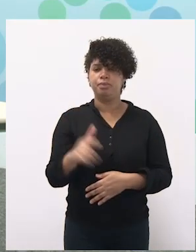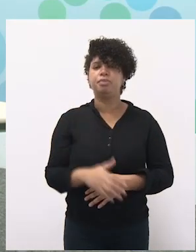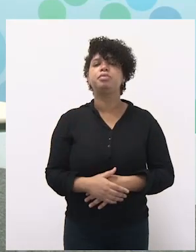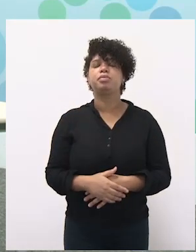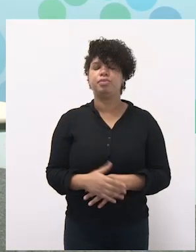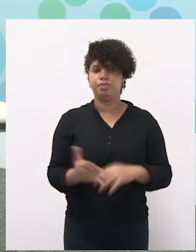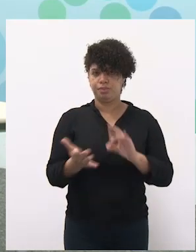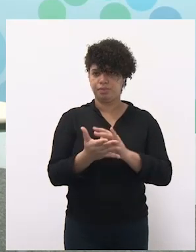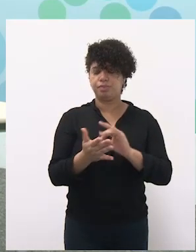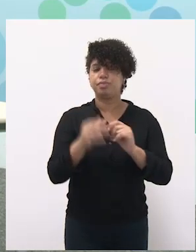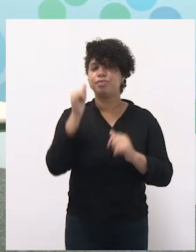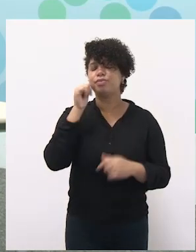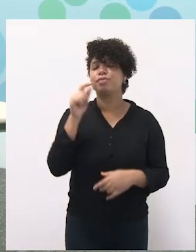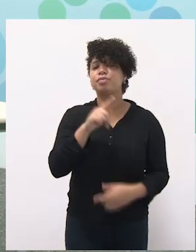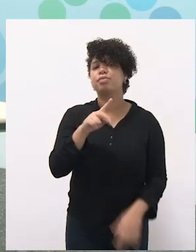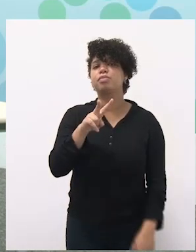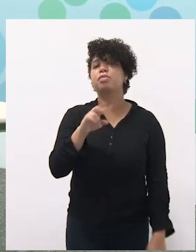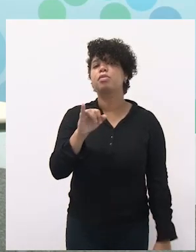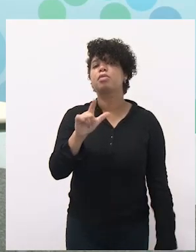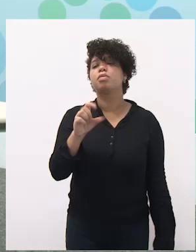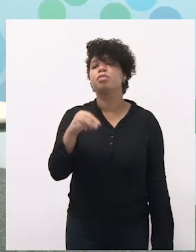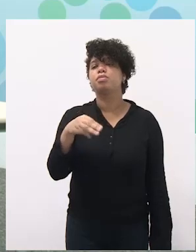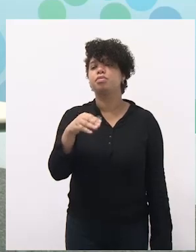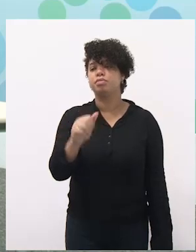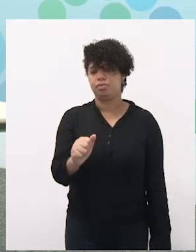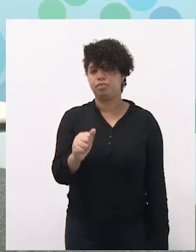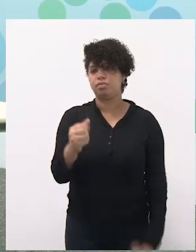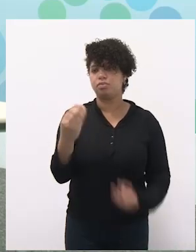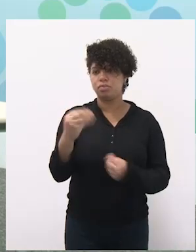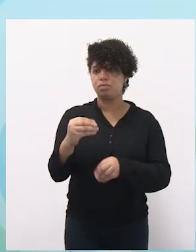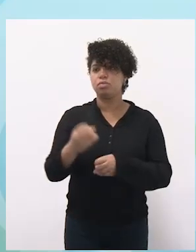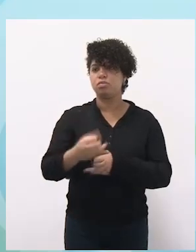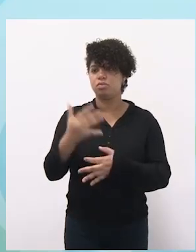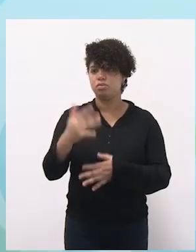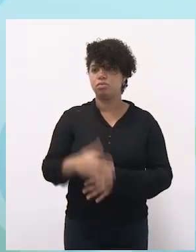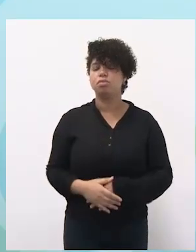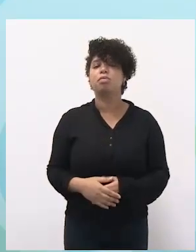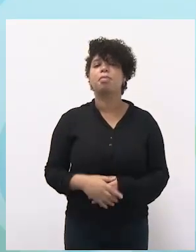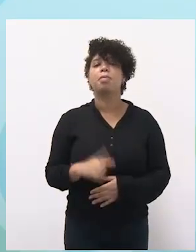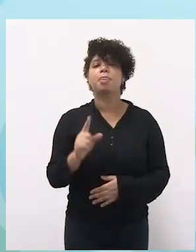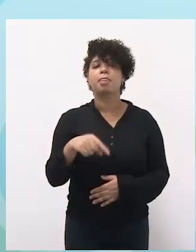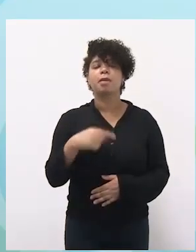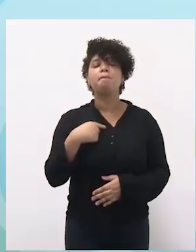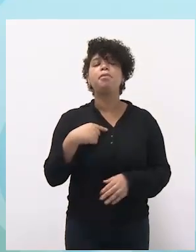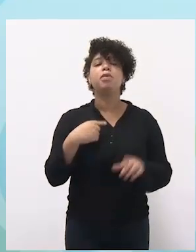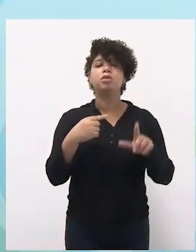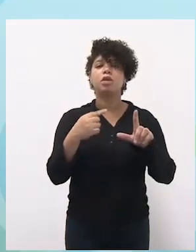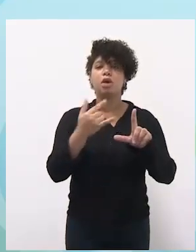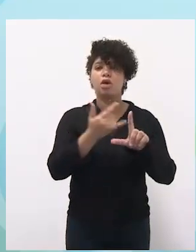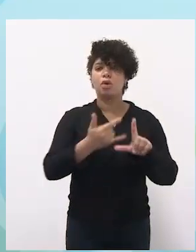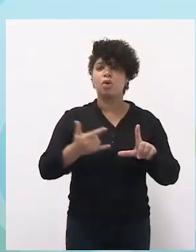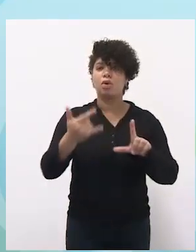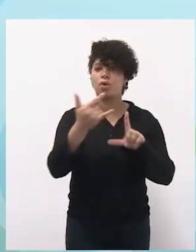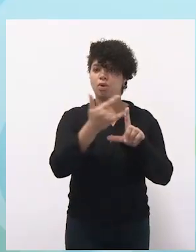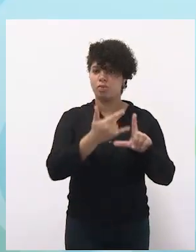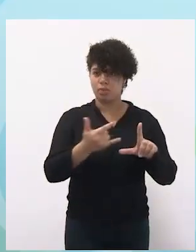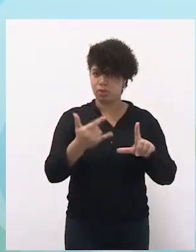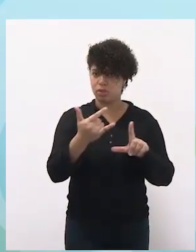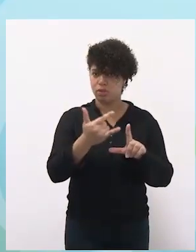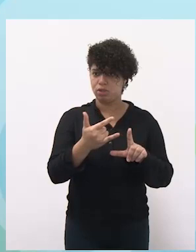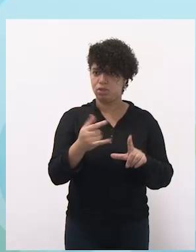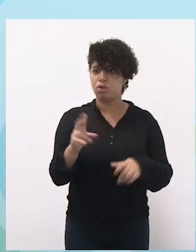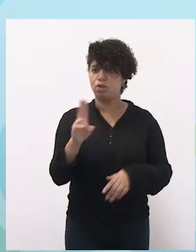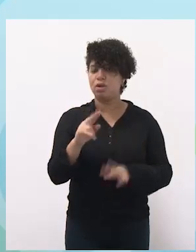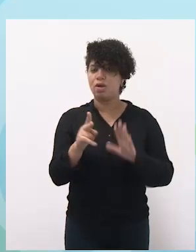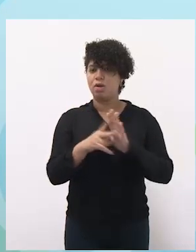aqui a professora Vilma colocou aqui uma coisa que eu já falei, o Meet não tem dados patrocinados, então lembrar